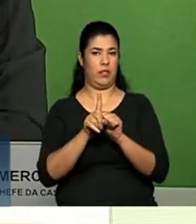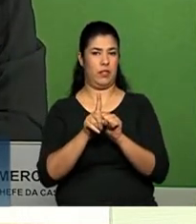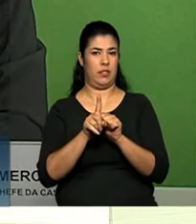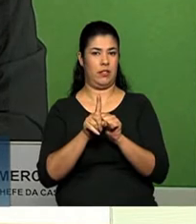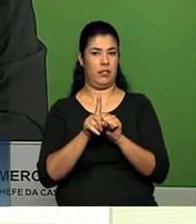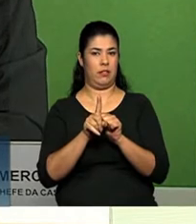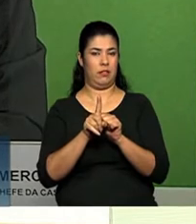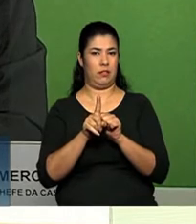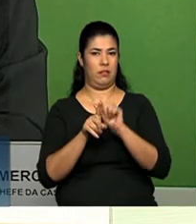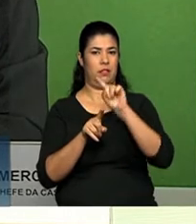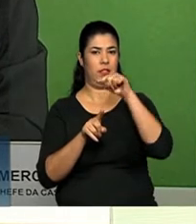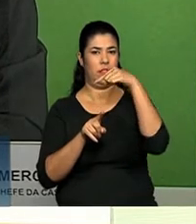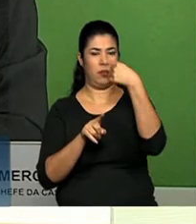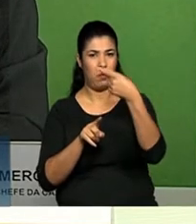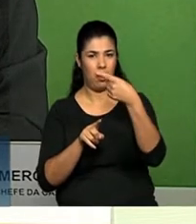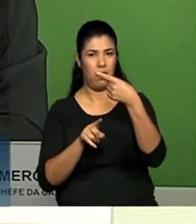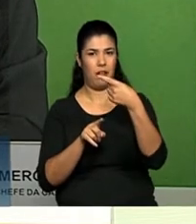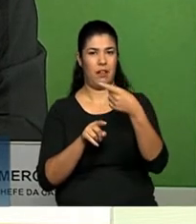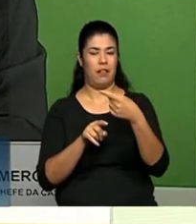naquele mês,